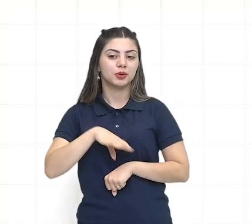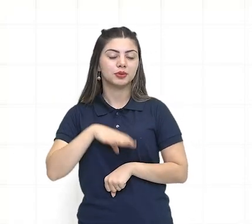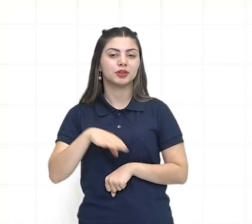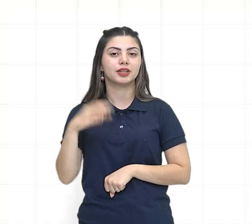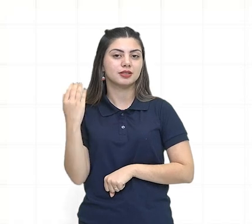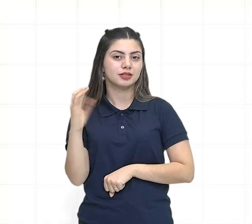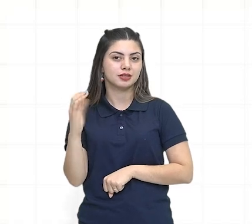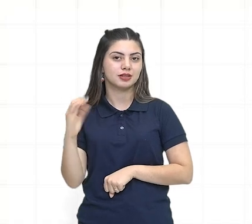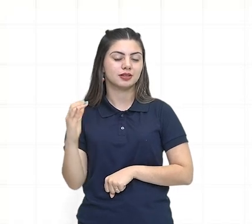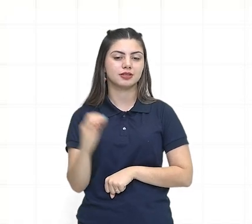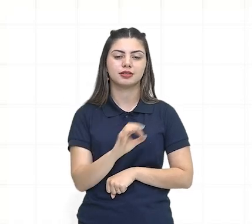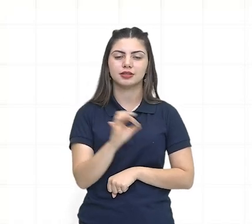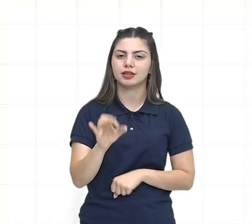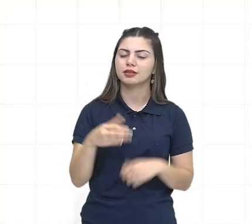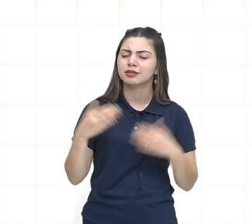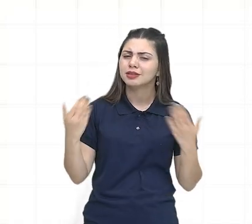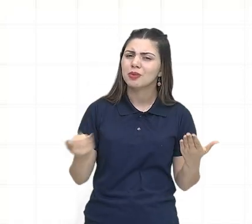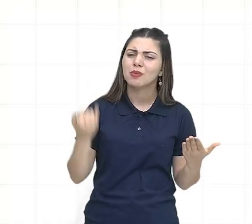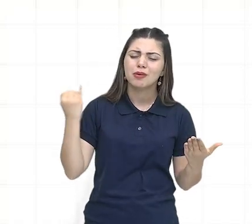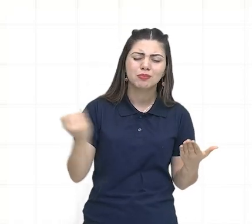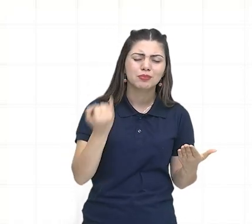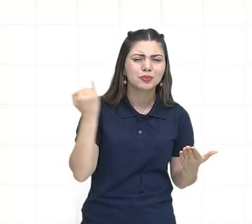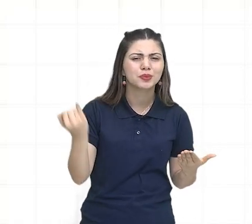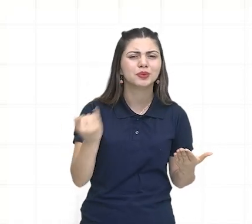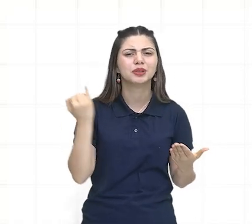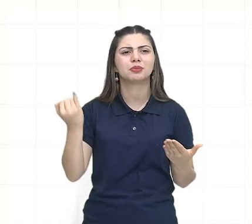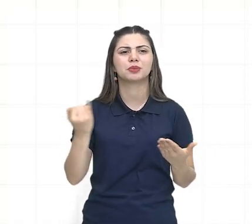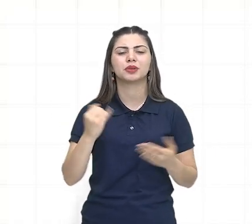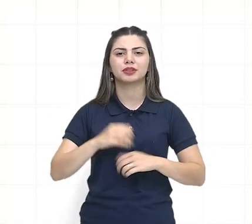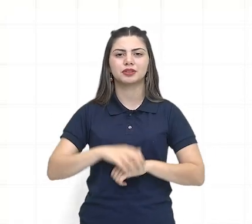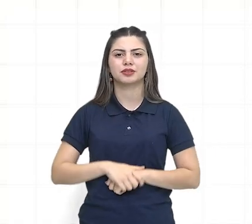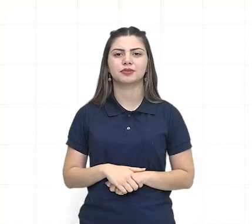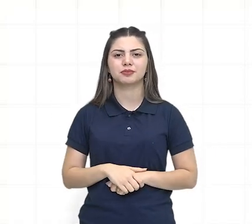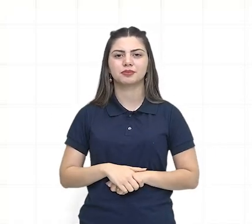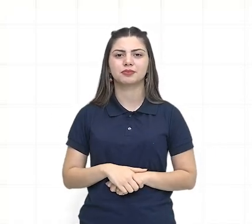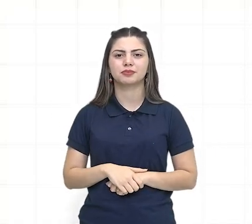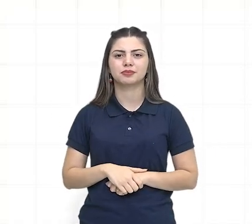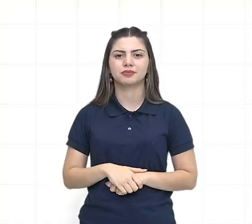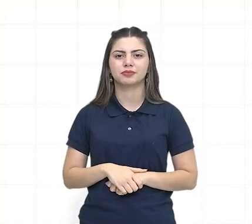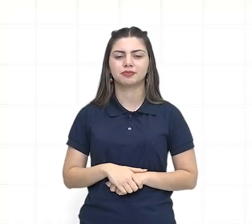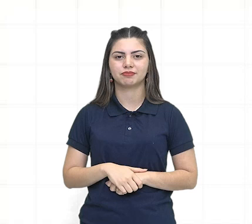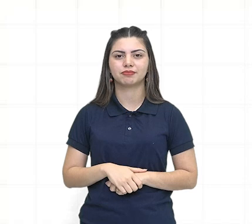ciência. Gente, é importantíssimo